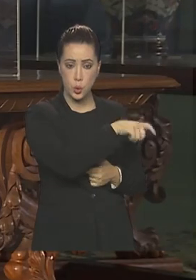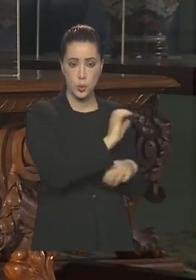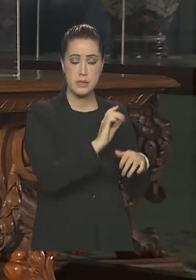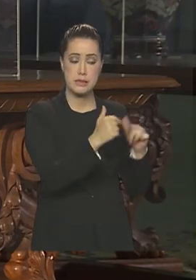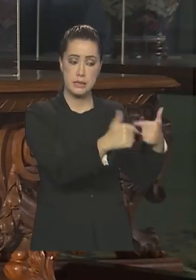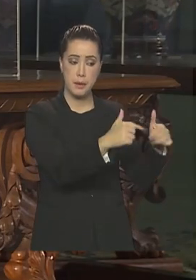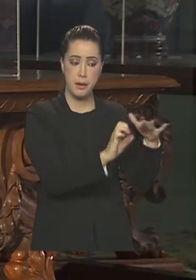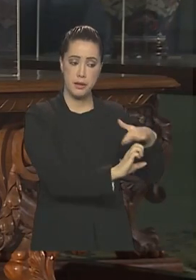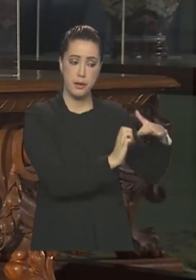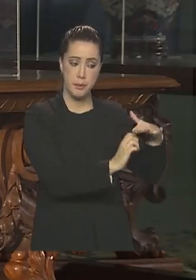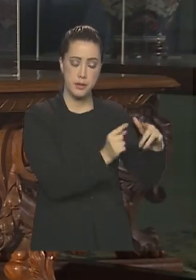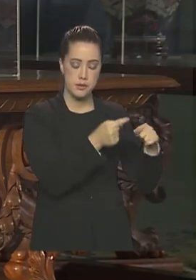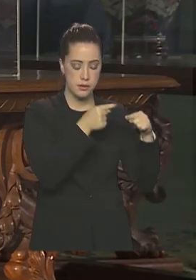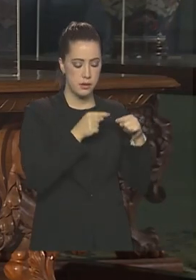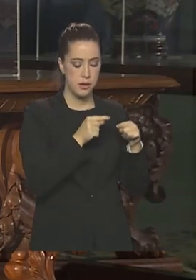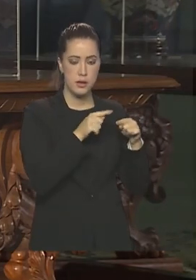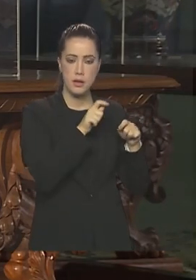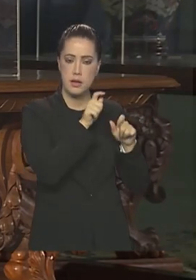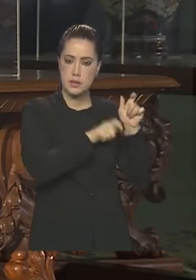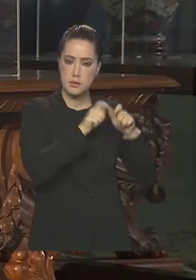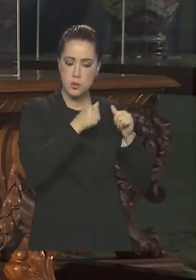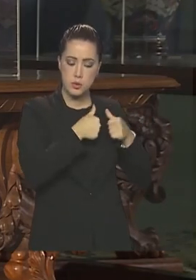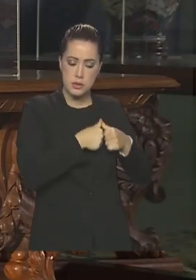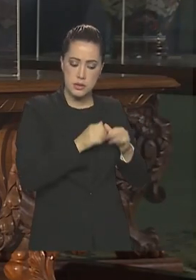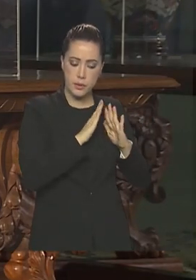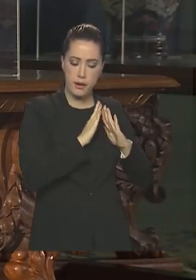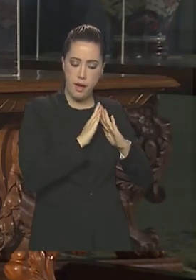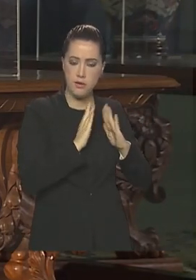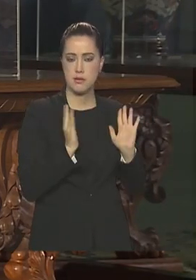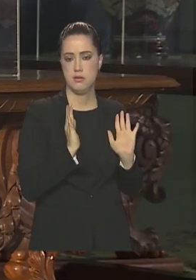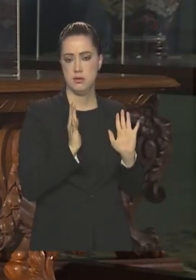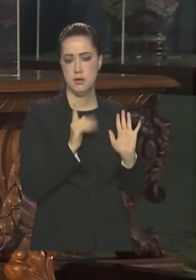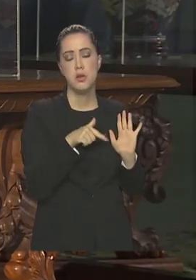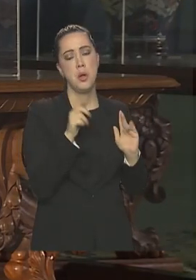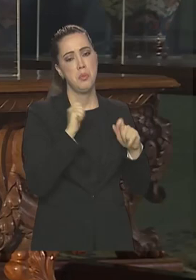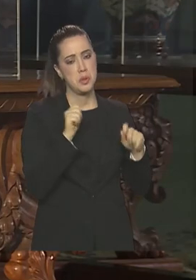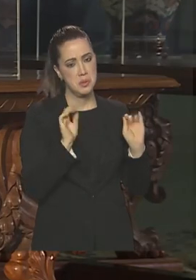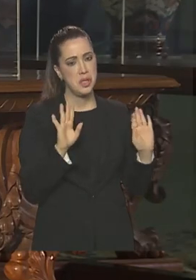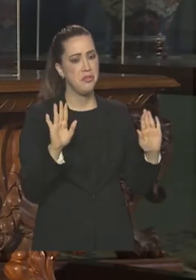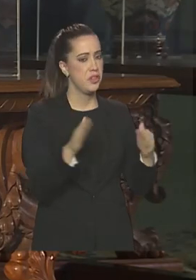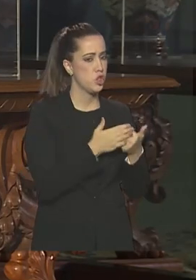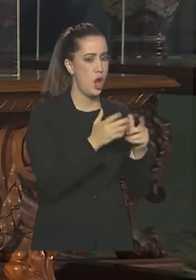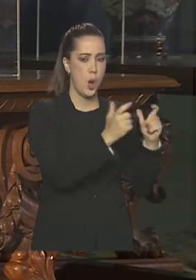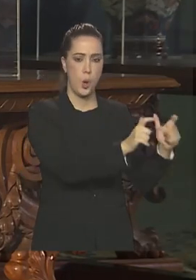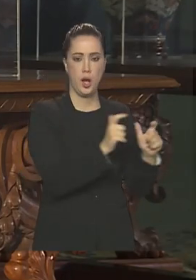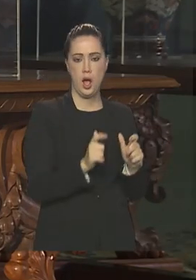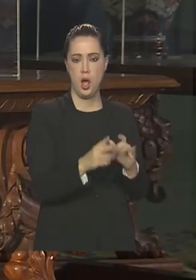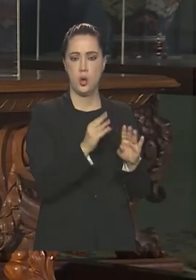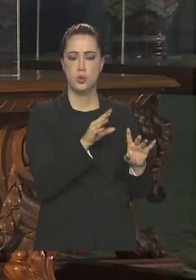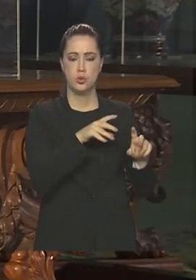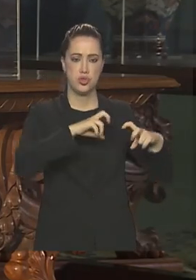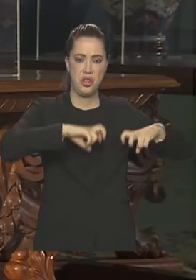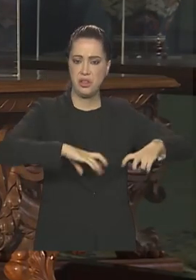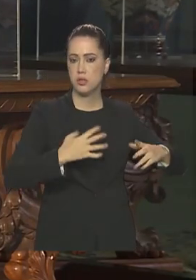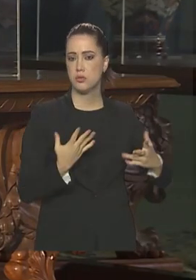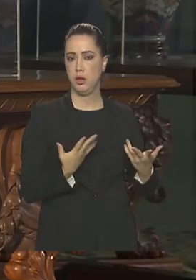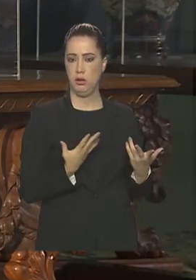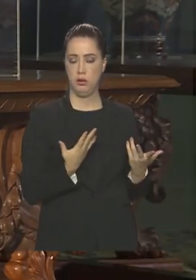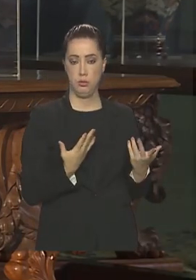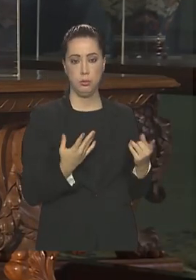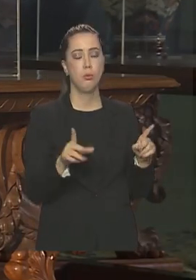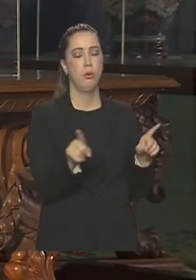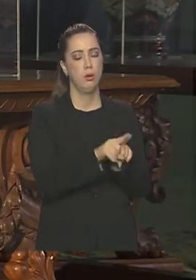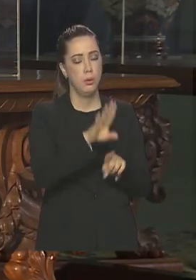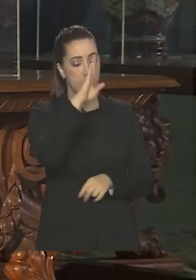empresas e os consumidores. Foi permitido o fechamento de alguns postos de atendimento e uma das principais medidas que foi